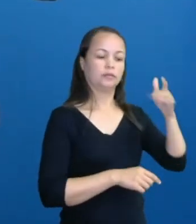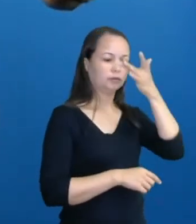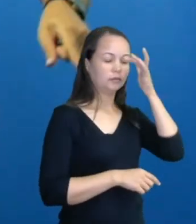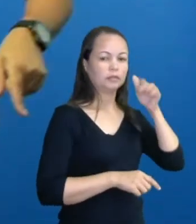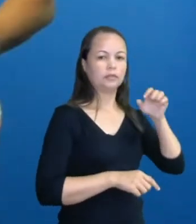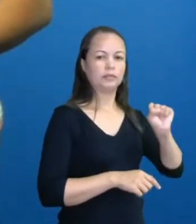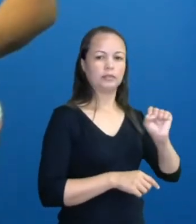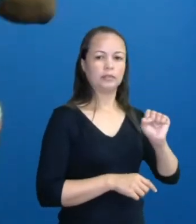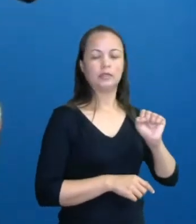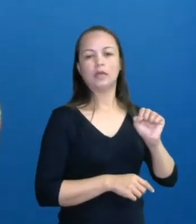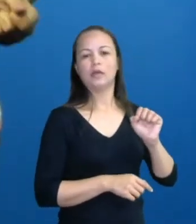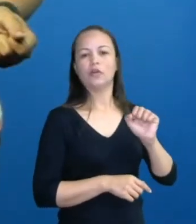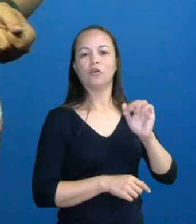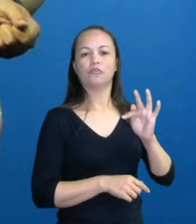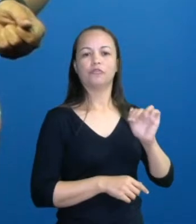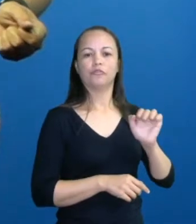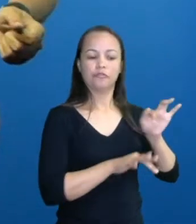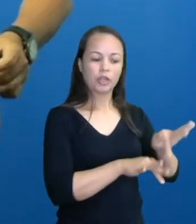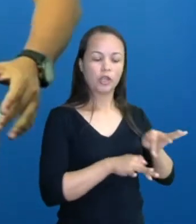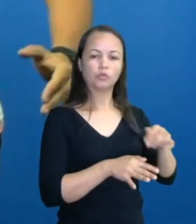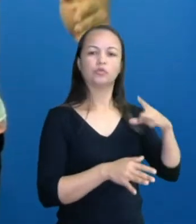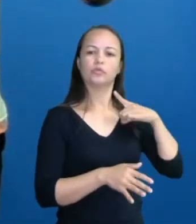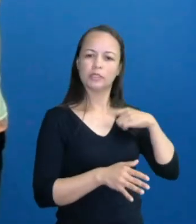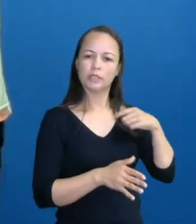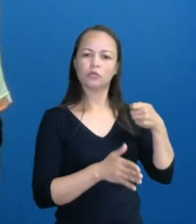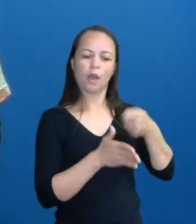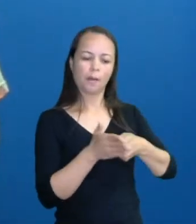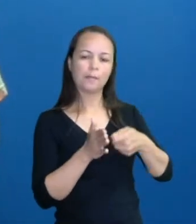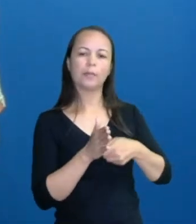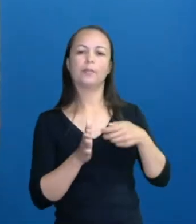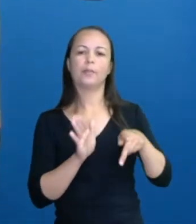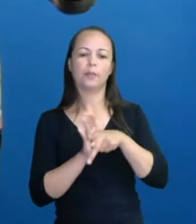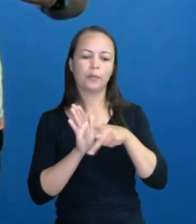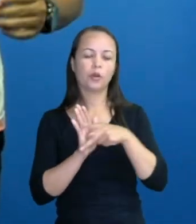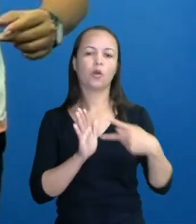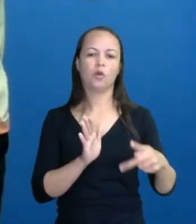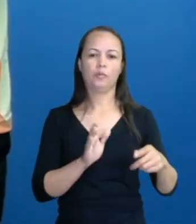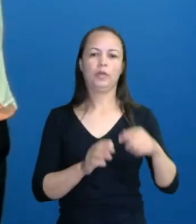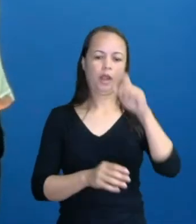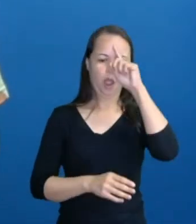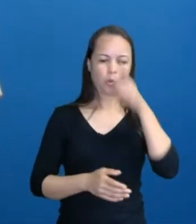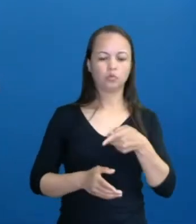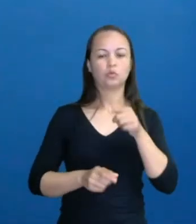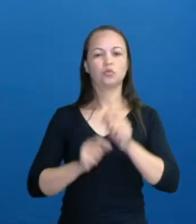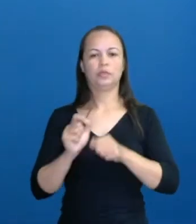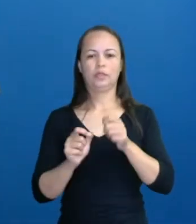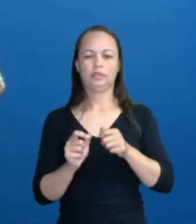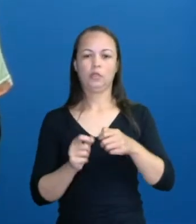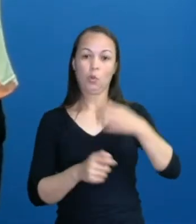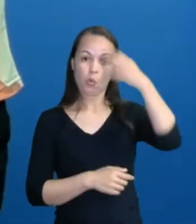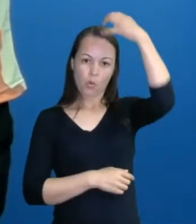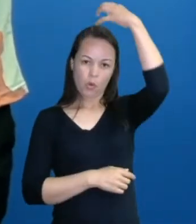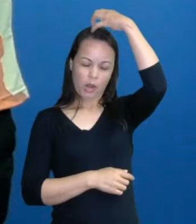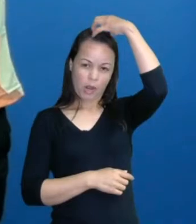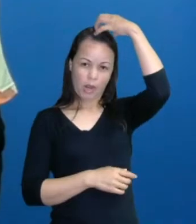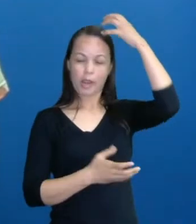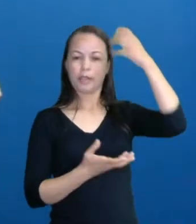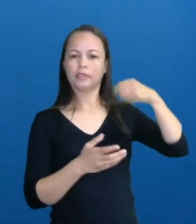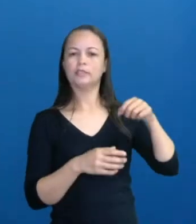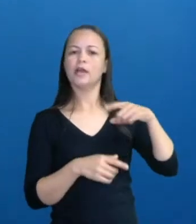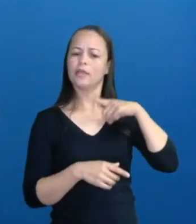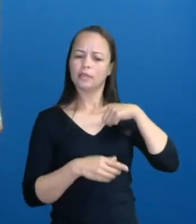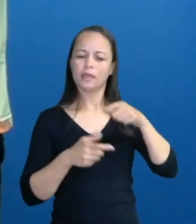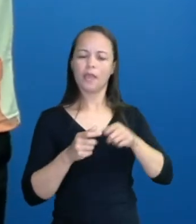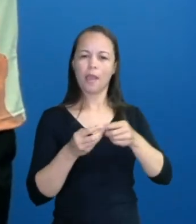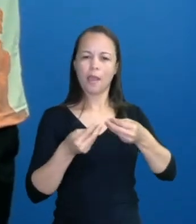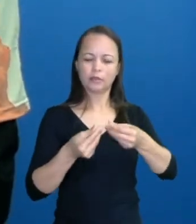feudal, cada feudo então tinha a sua própria autoridade. Não ficavam submetidos à autoridade do rei. O rei era o grande senhor feudal que tinha mais